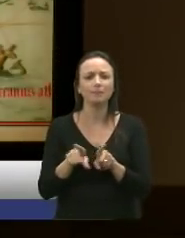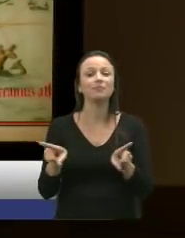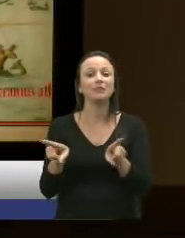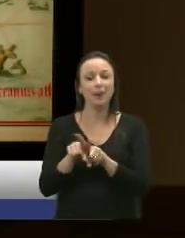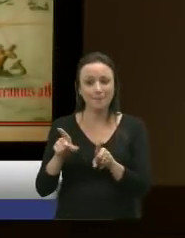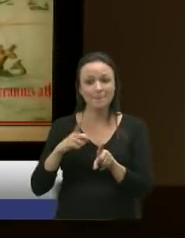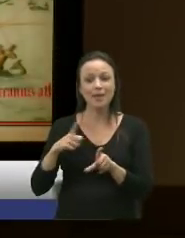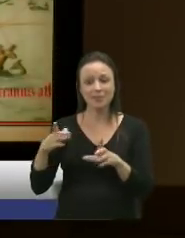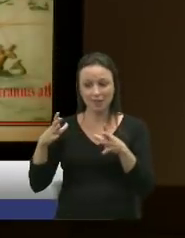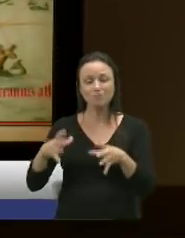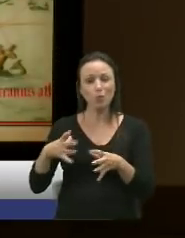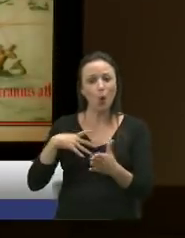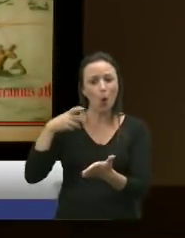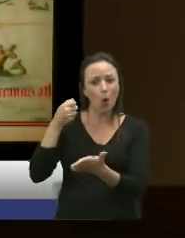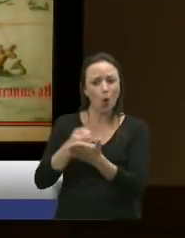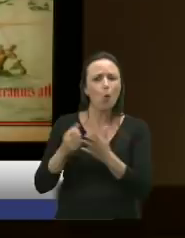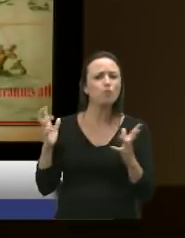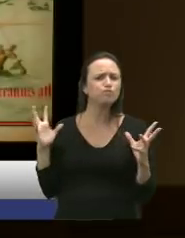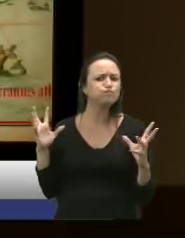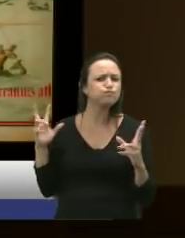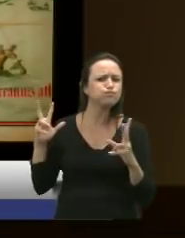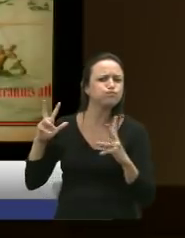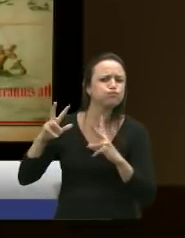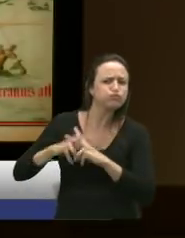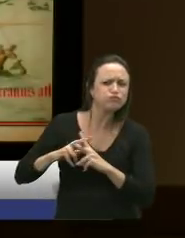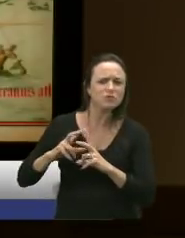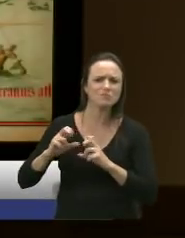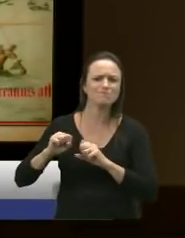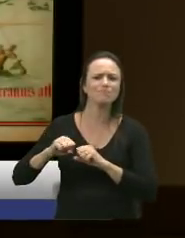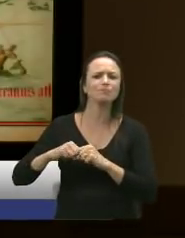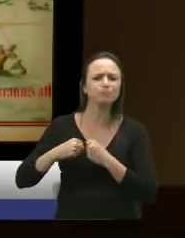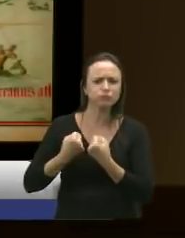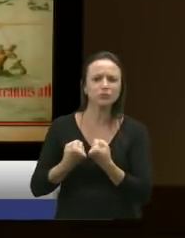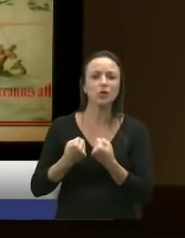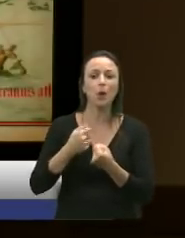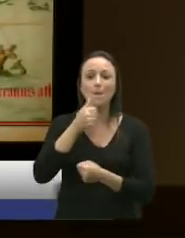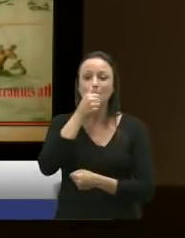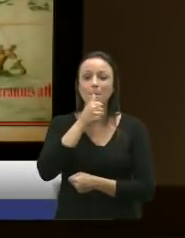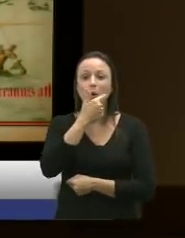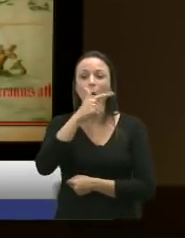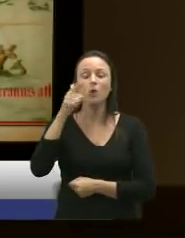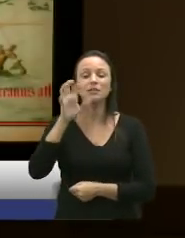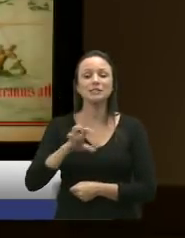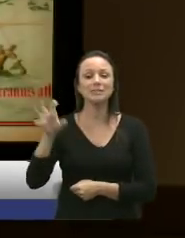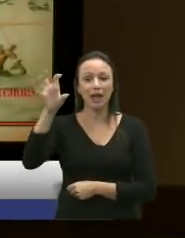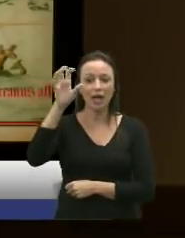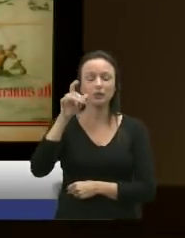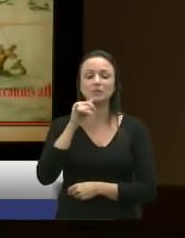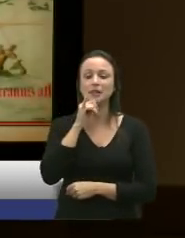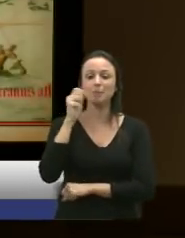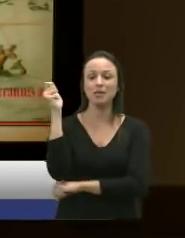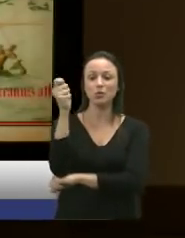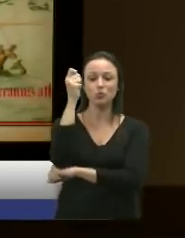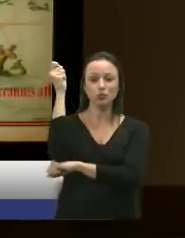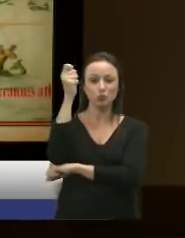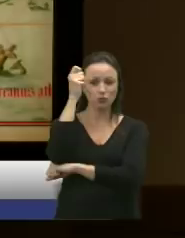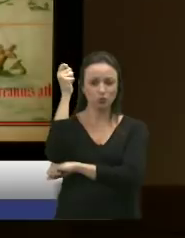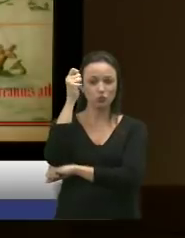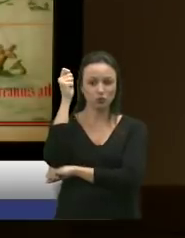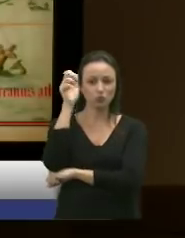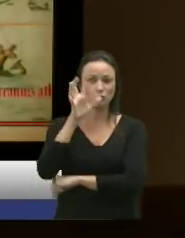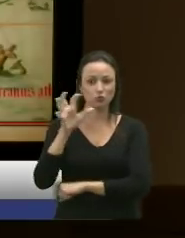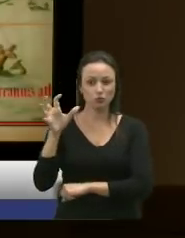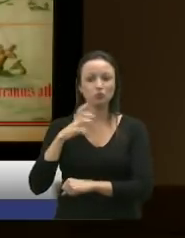luta, de resistência, de cumprir a promessa em outros estados. No Rio Grande do Sul, por exemplo, havia um pessoal que lutava